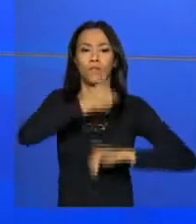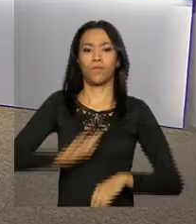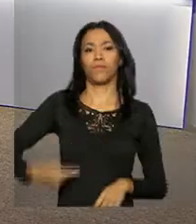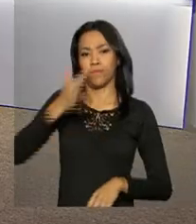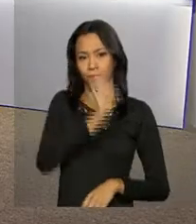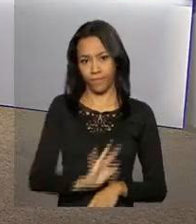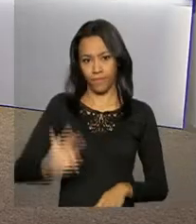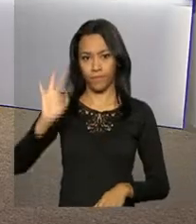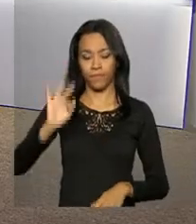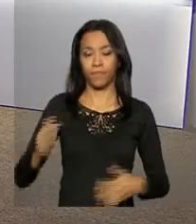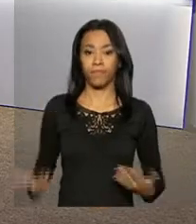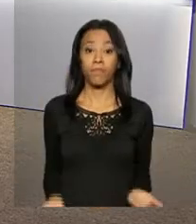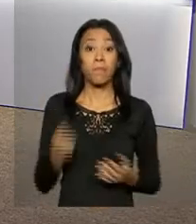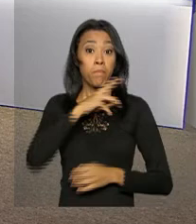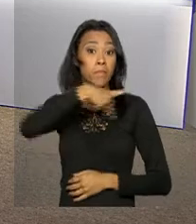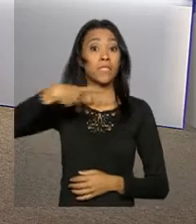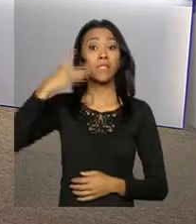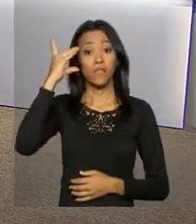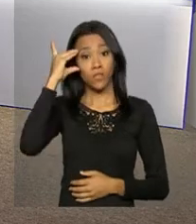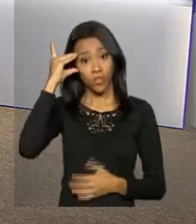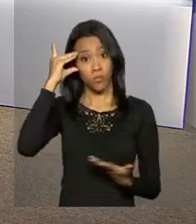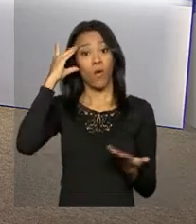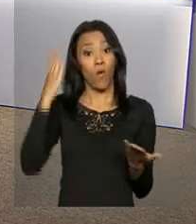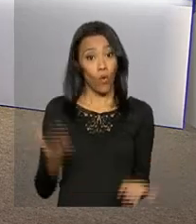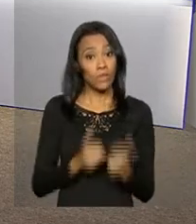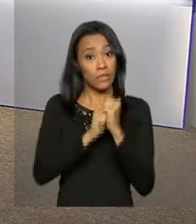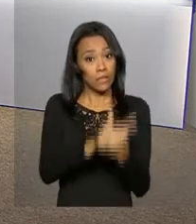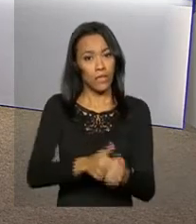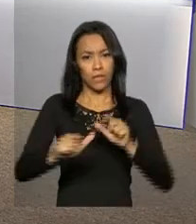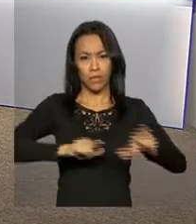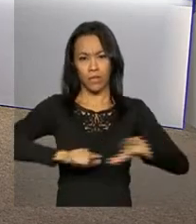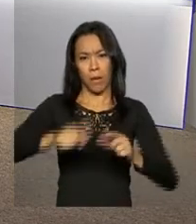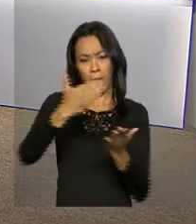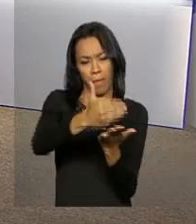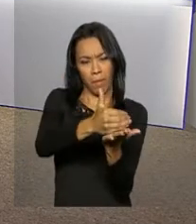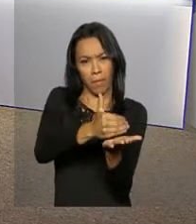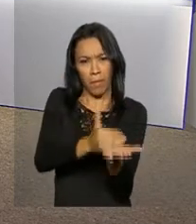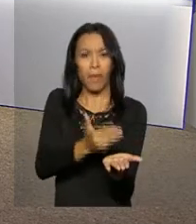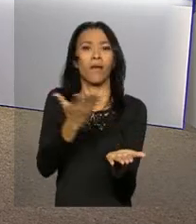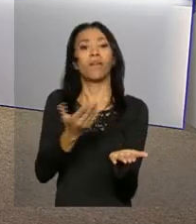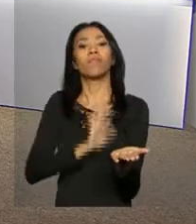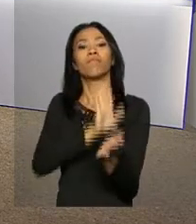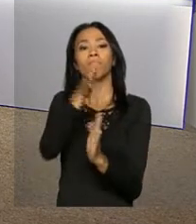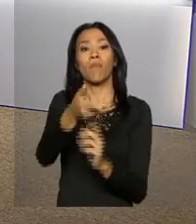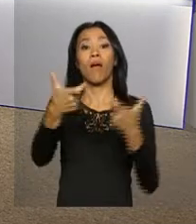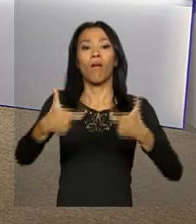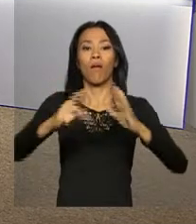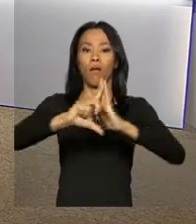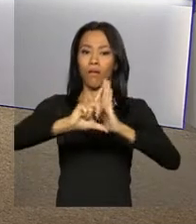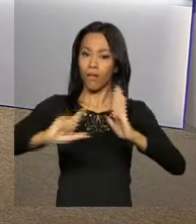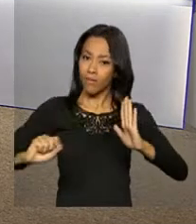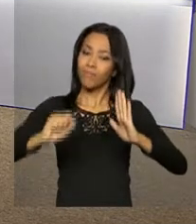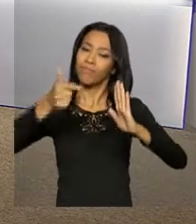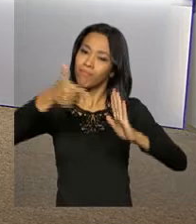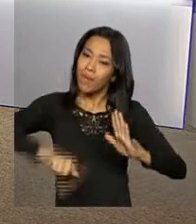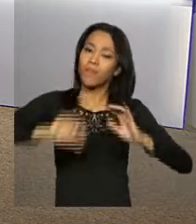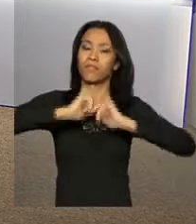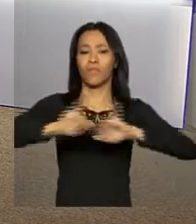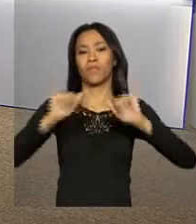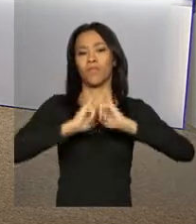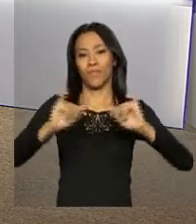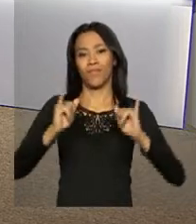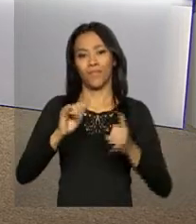a presidenta dilma rousseff pt agenda no palácio do planalto e é de lá que a repórter ana gabriella sales tem as